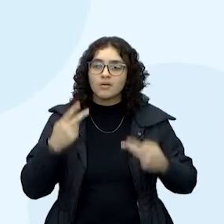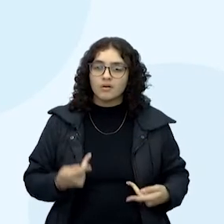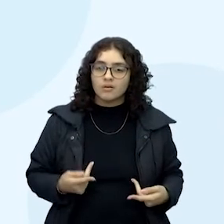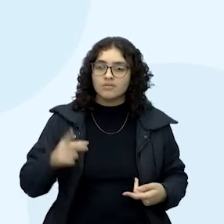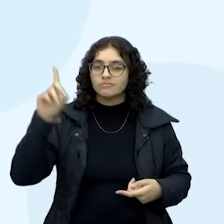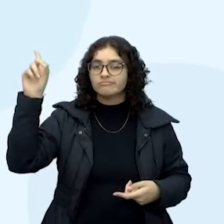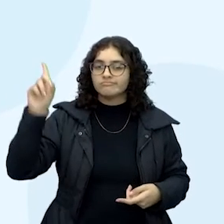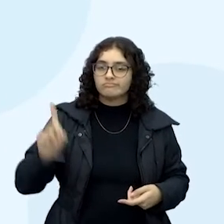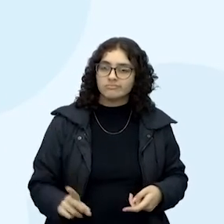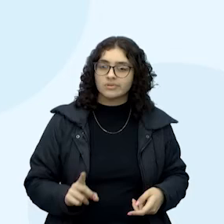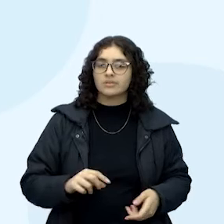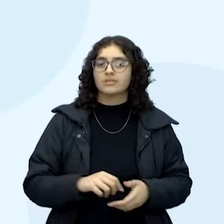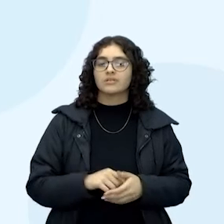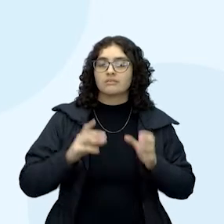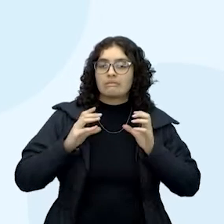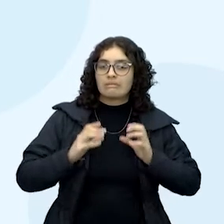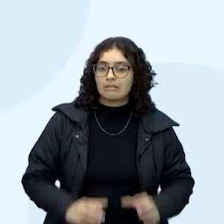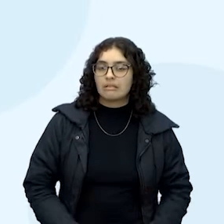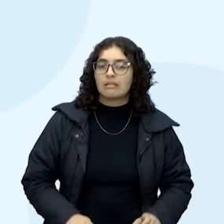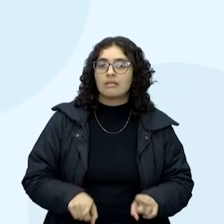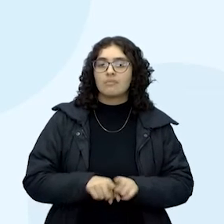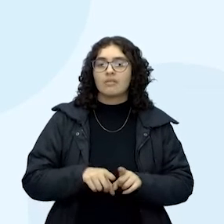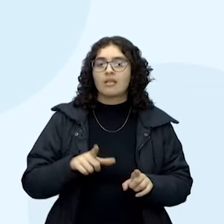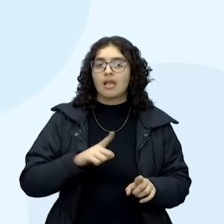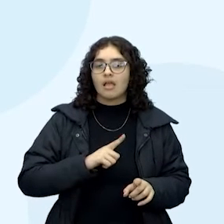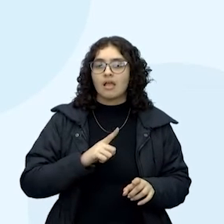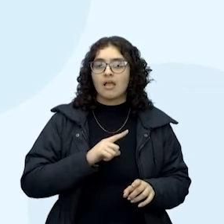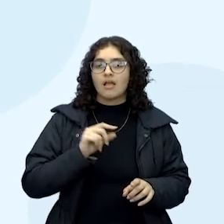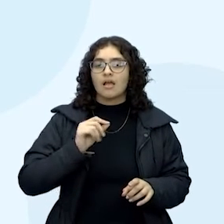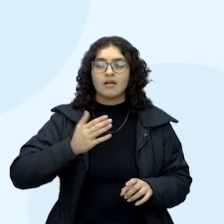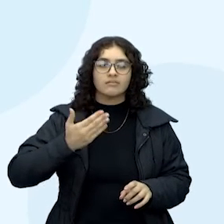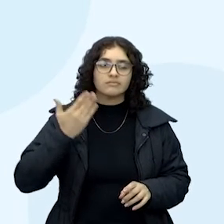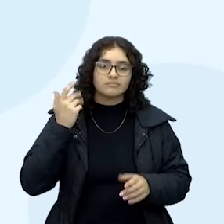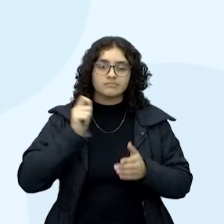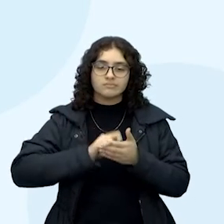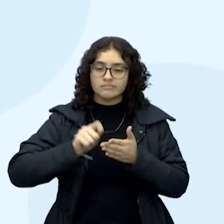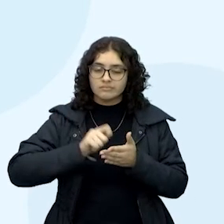também um pouquinho sobre a nossa Constituição de